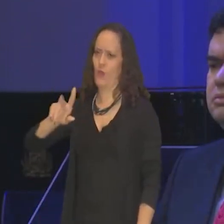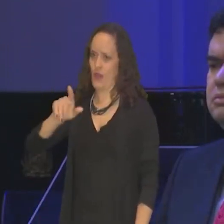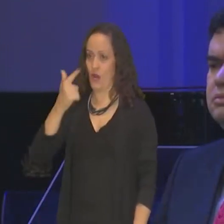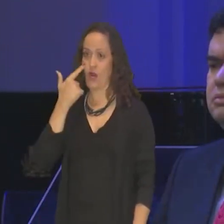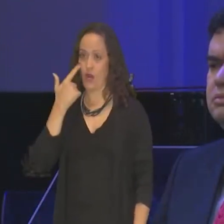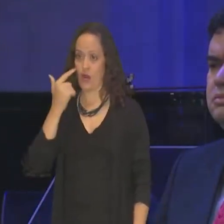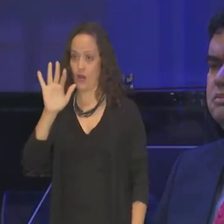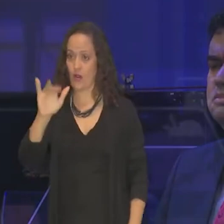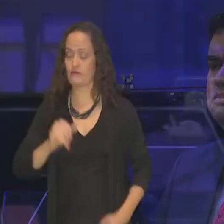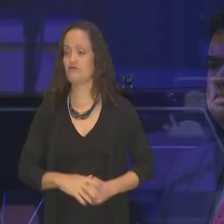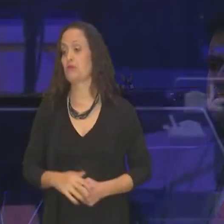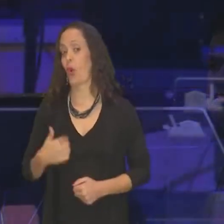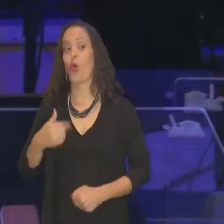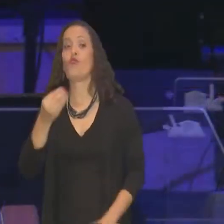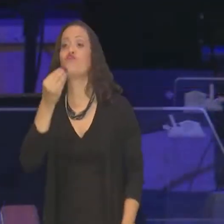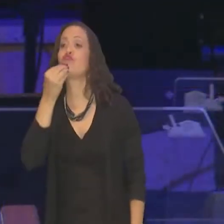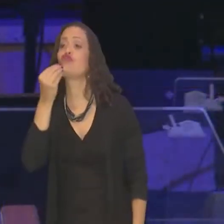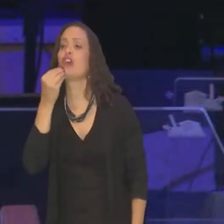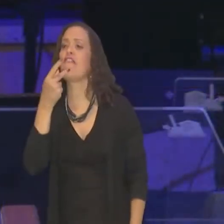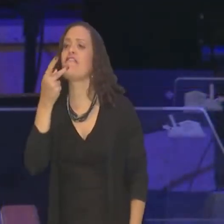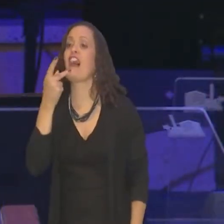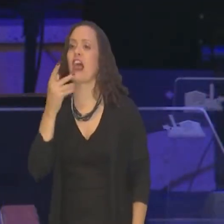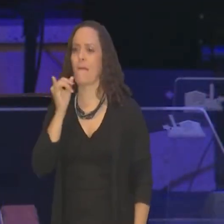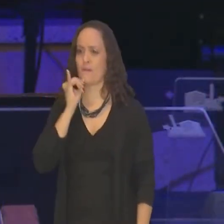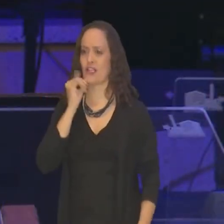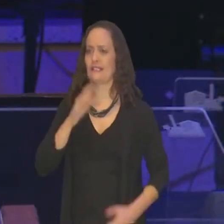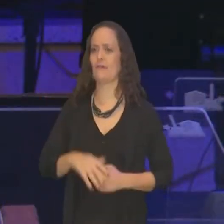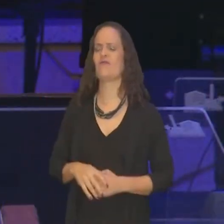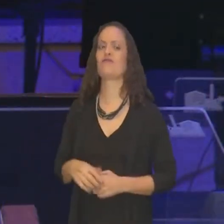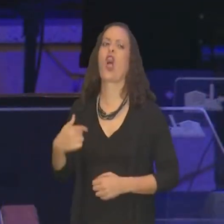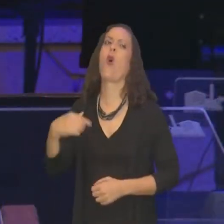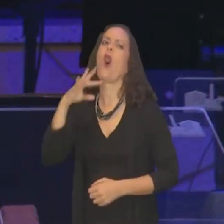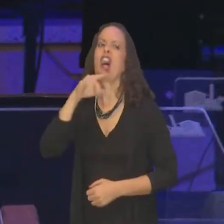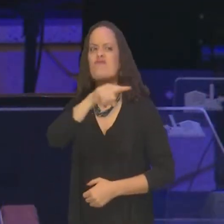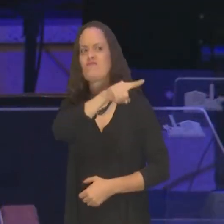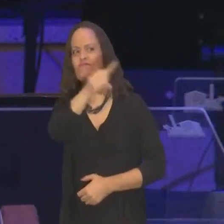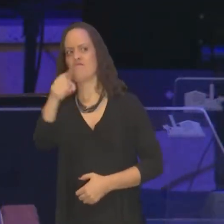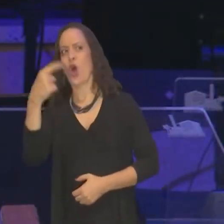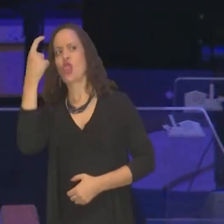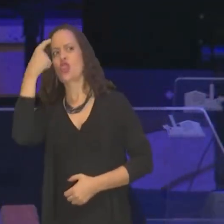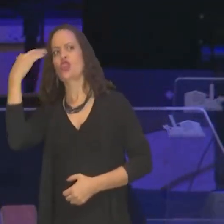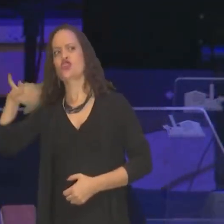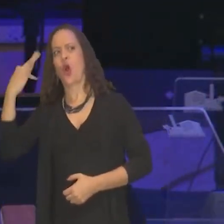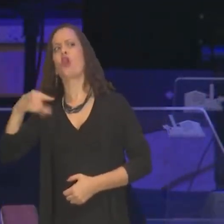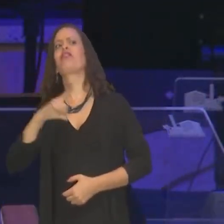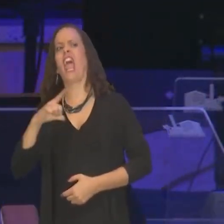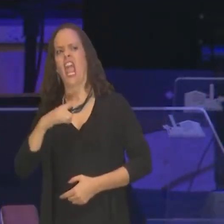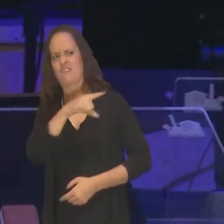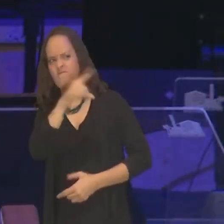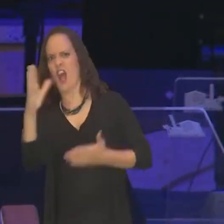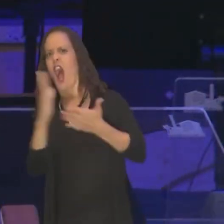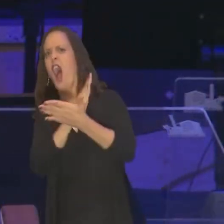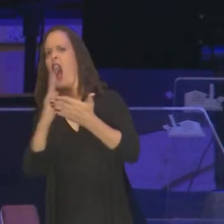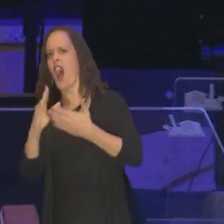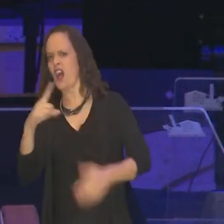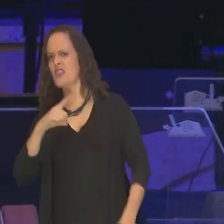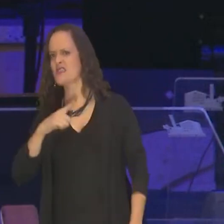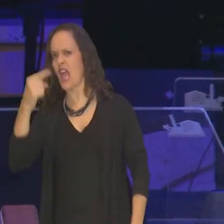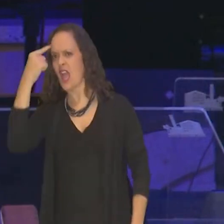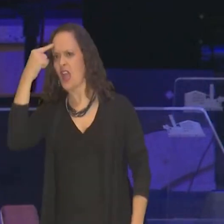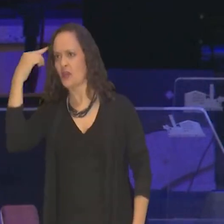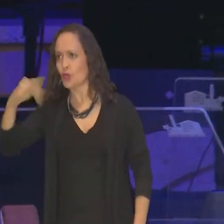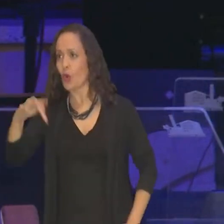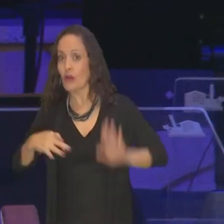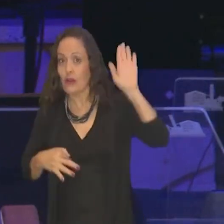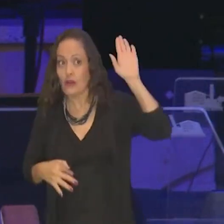coisa? Eu poderia dizer aqui para os irmãos, eu sei que alguém aqui está com dor de cabeça, isso é uma profecia? Quantas pessoas estão com dor de cabeça aqui nessa manhã? Levanta a